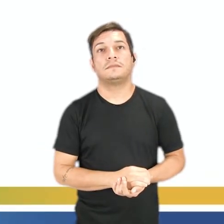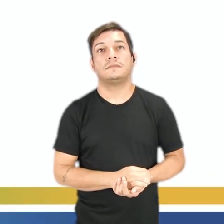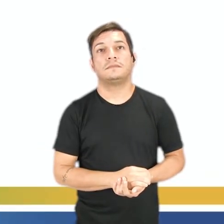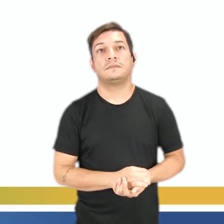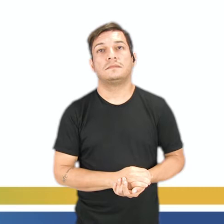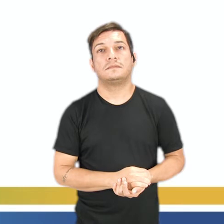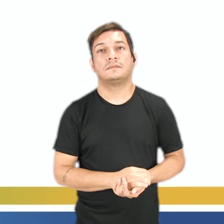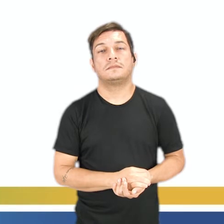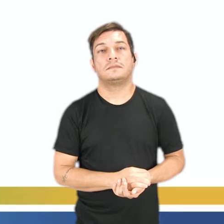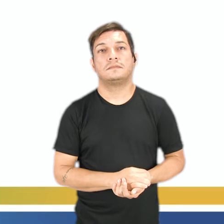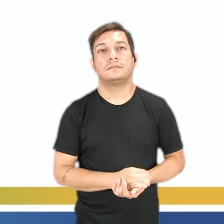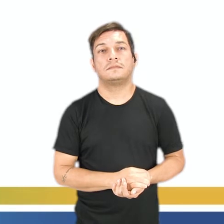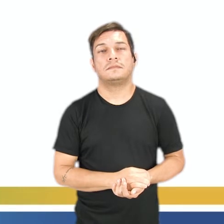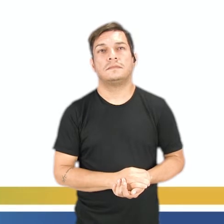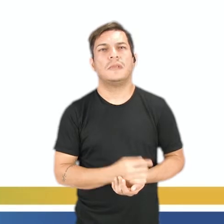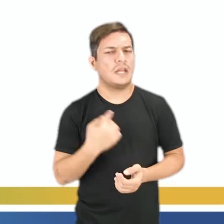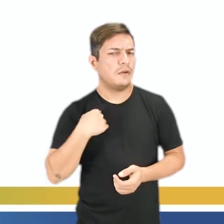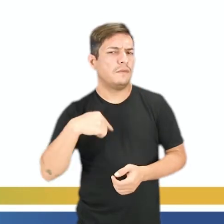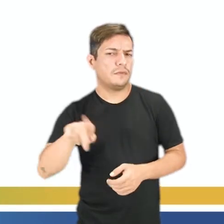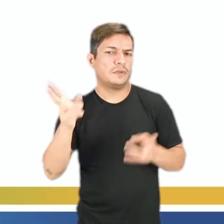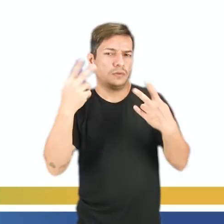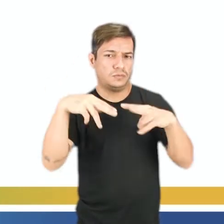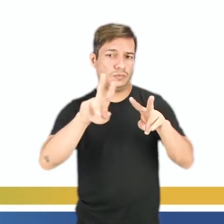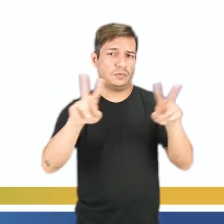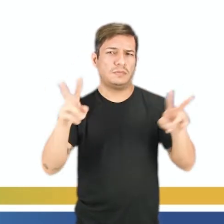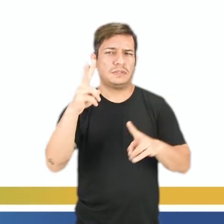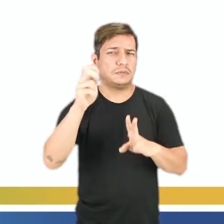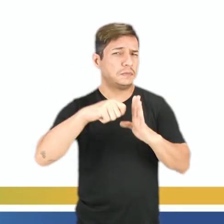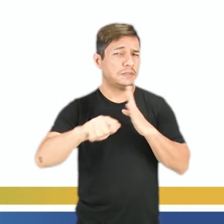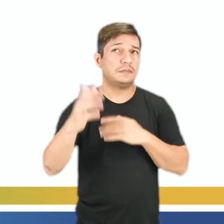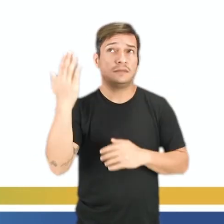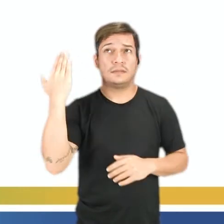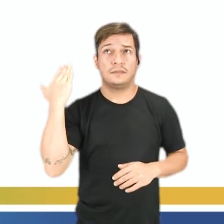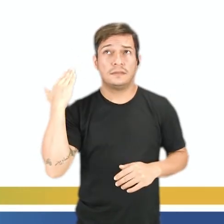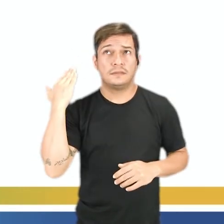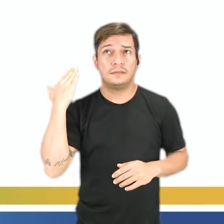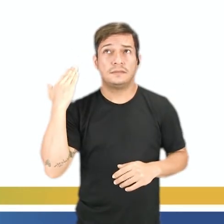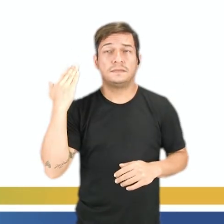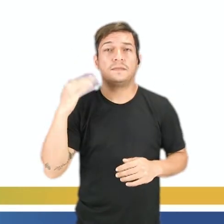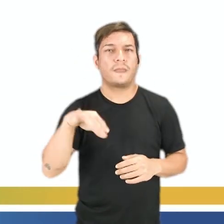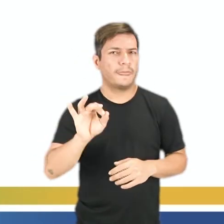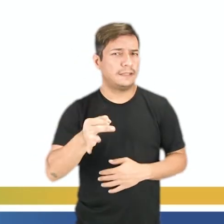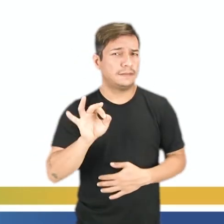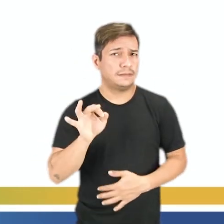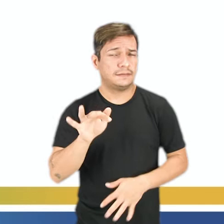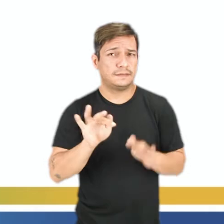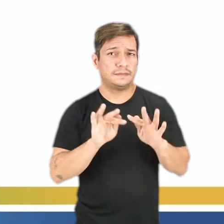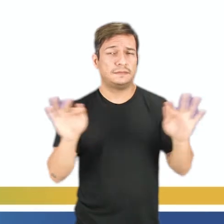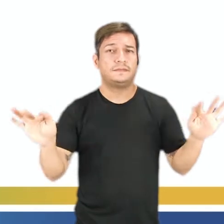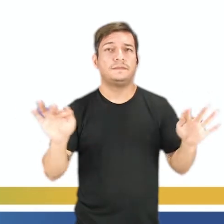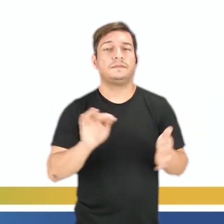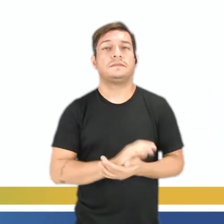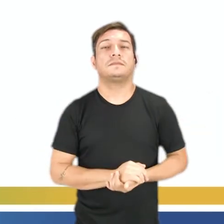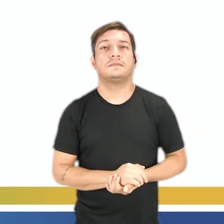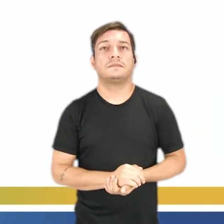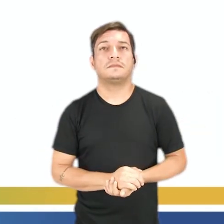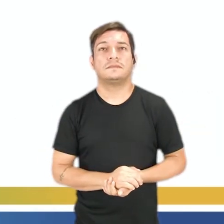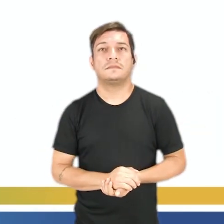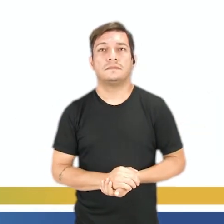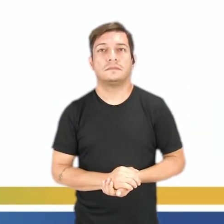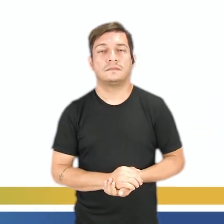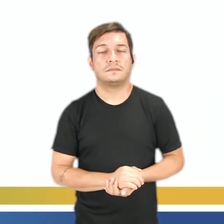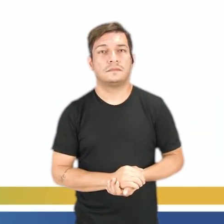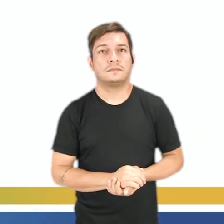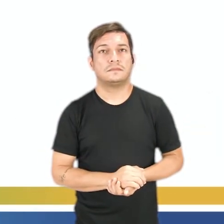5 months ago? Eu fui ao shopping há 5 meses atrás. Tá certinha essa frase?